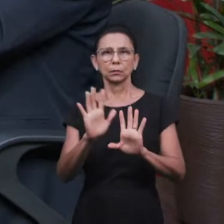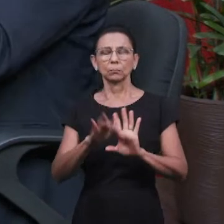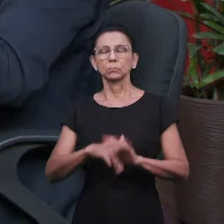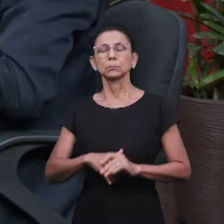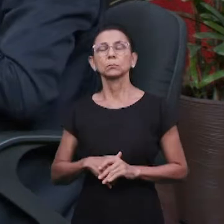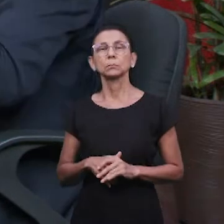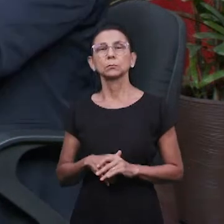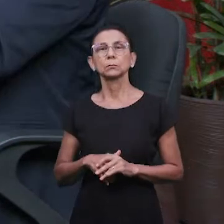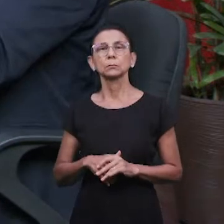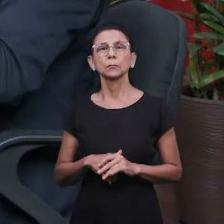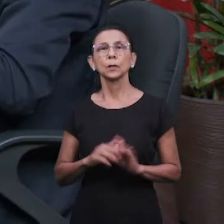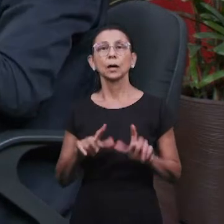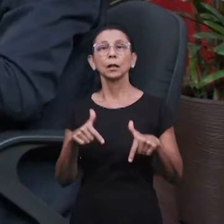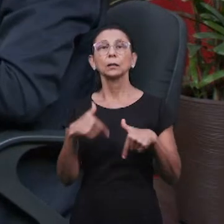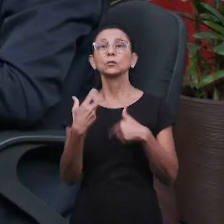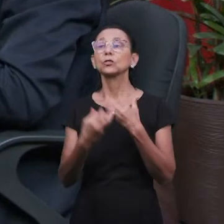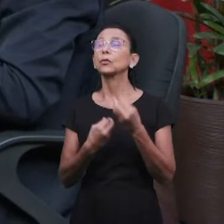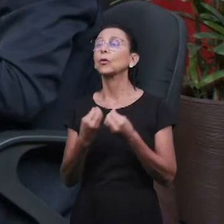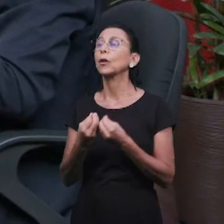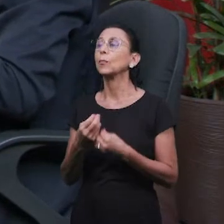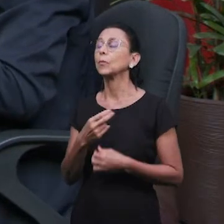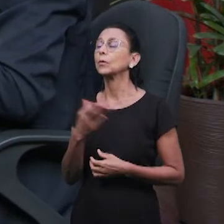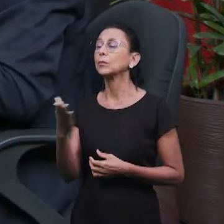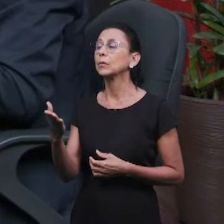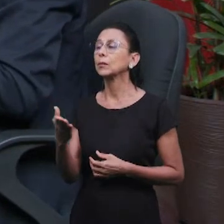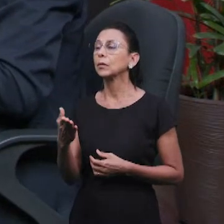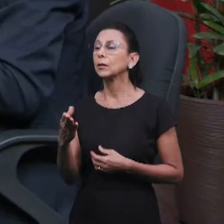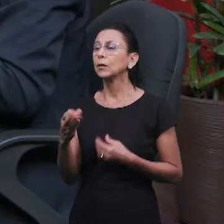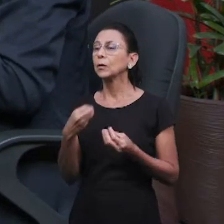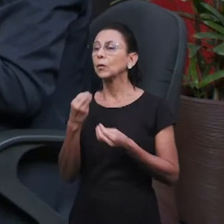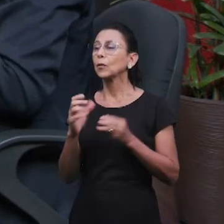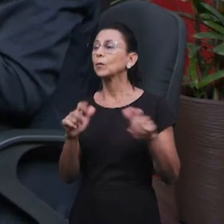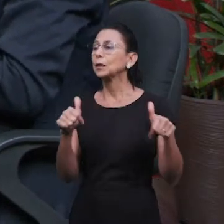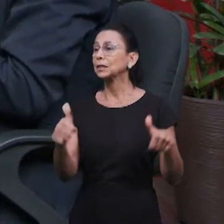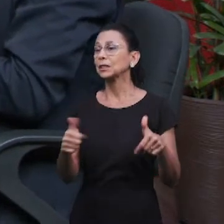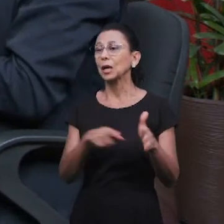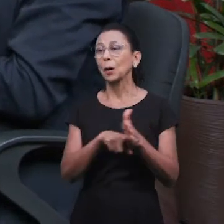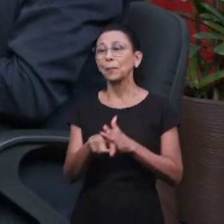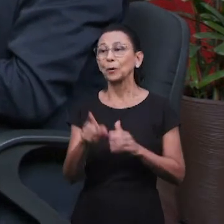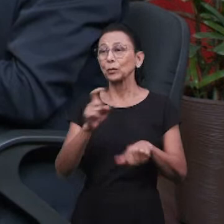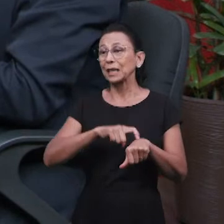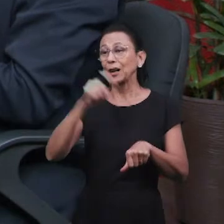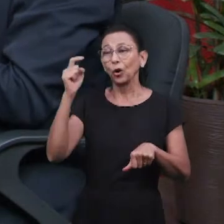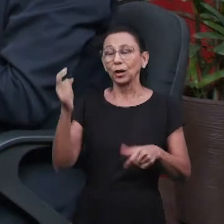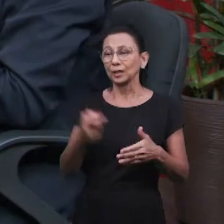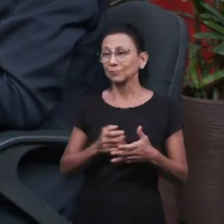Como é que nós fazemos? Como é que o pastor deve fazer? Vamos lá. Eu queria que eles mantessem uma pergunta de última hora também.